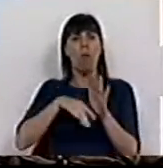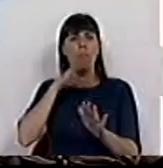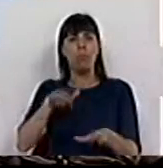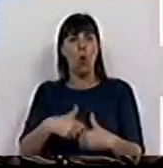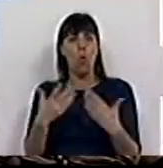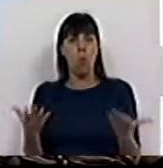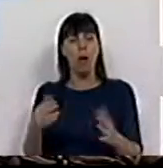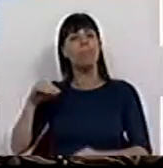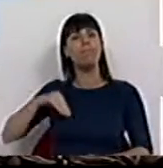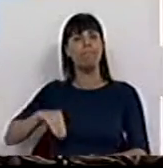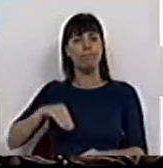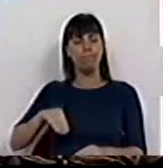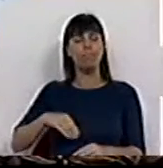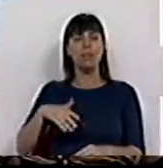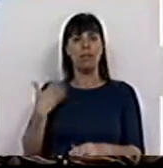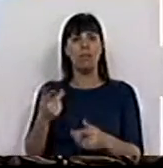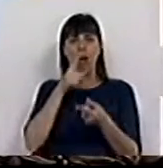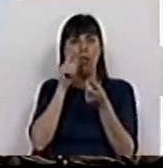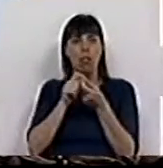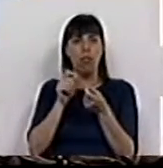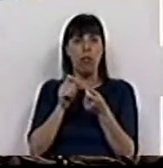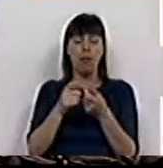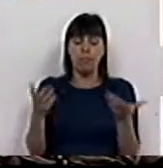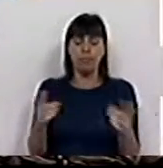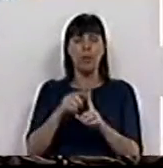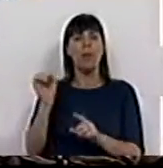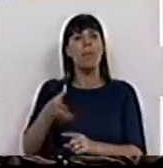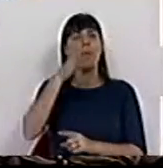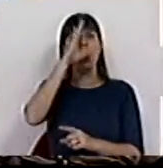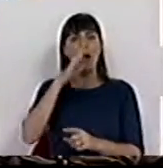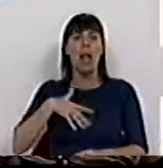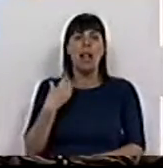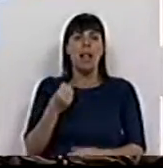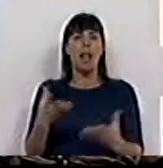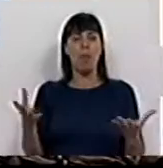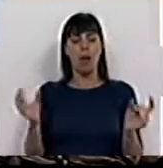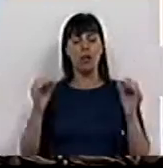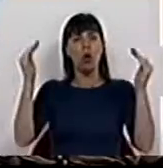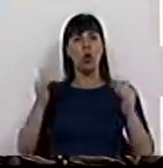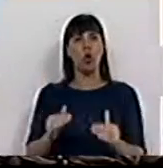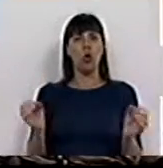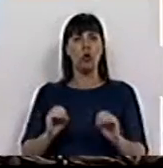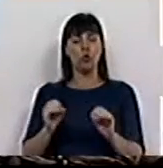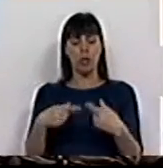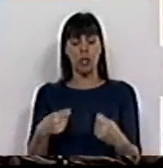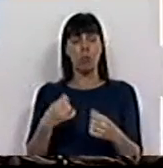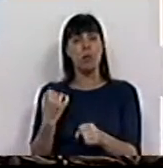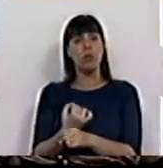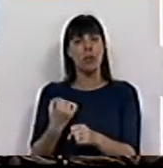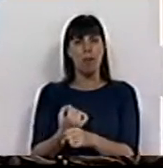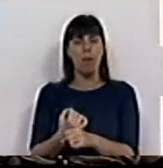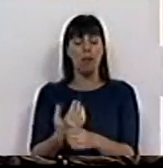precários e os salários são cada vez mais curtos, que o Primeiro-Ministro lamenta não ter reduzido os custos do